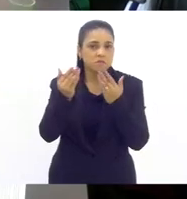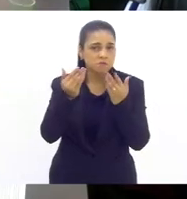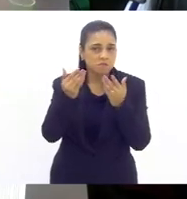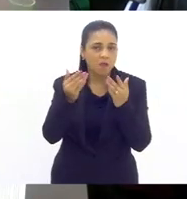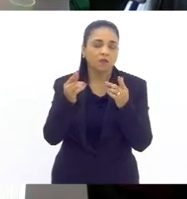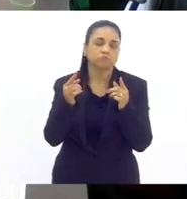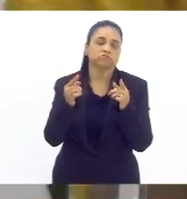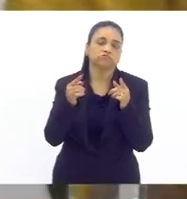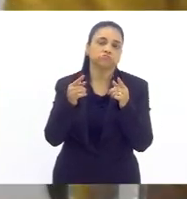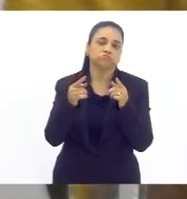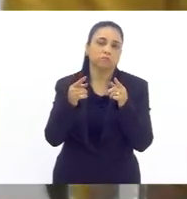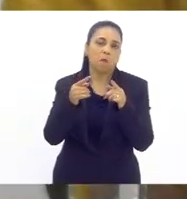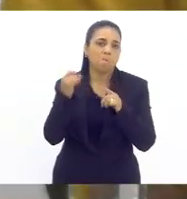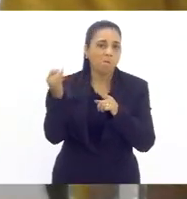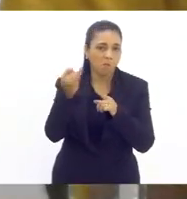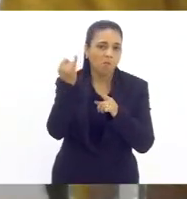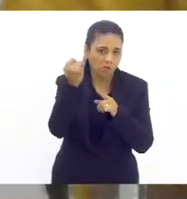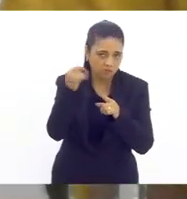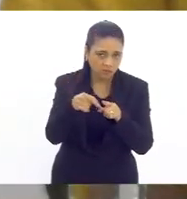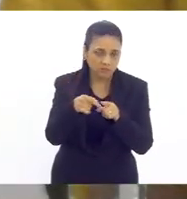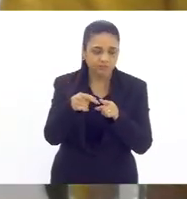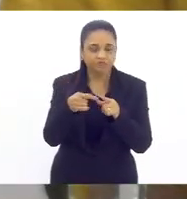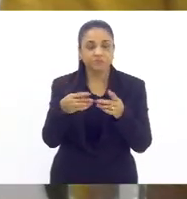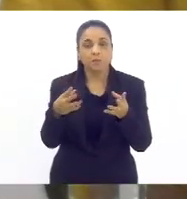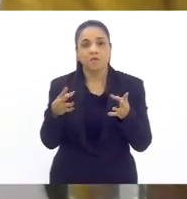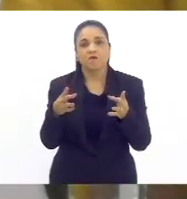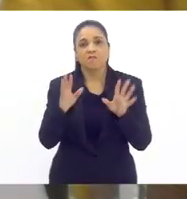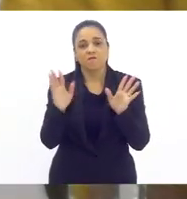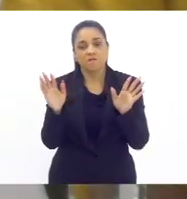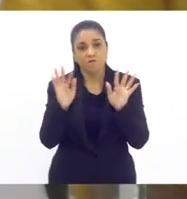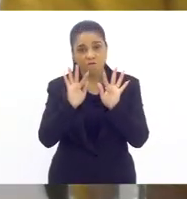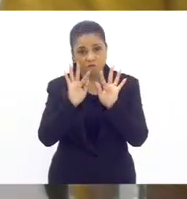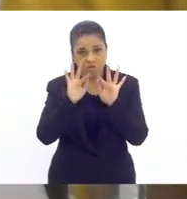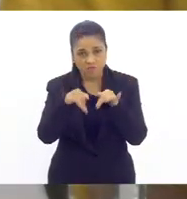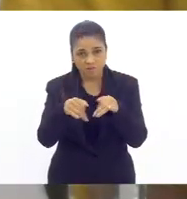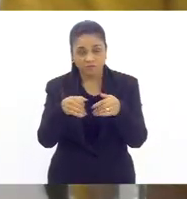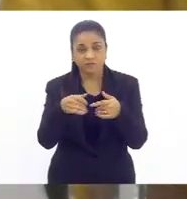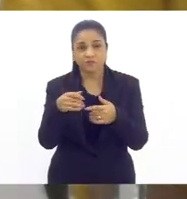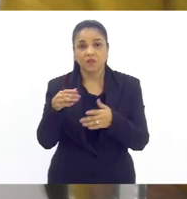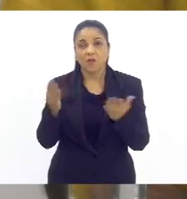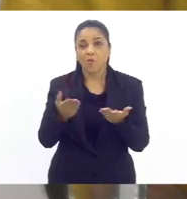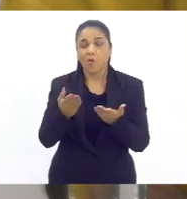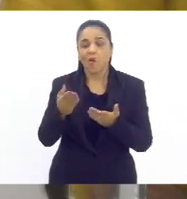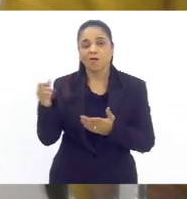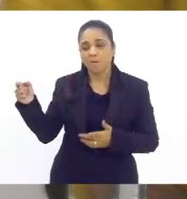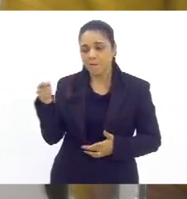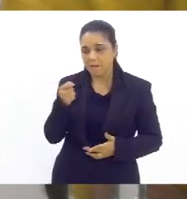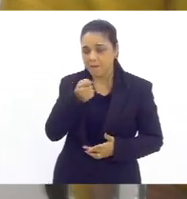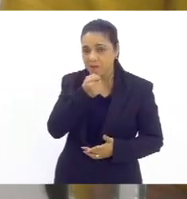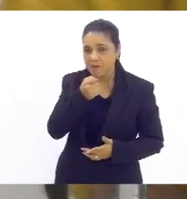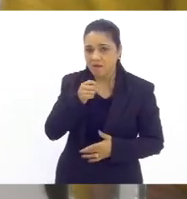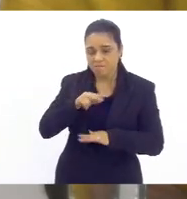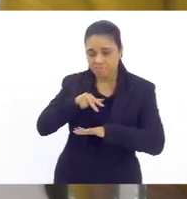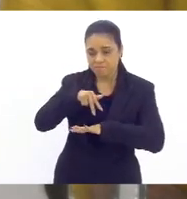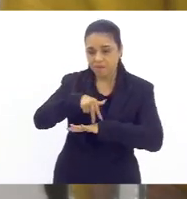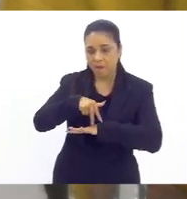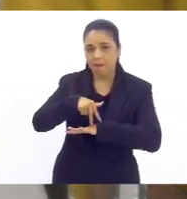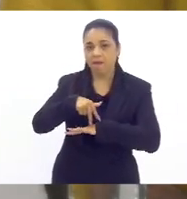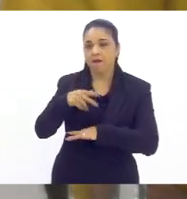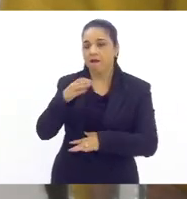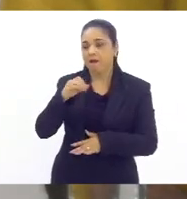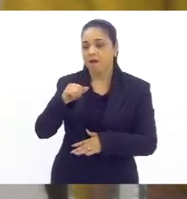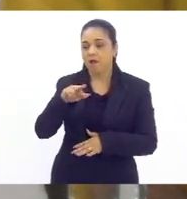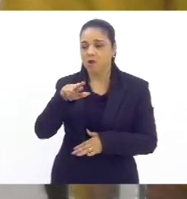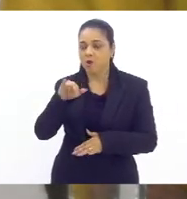ouvir também agora né temos lá no final do finalmente a Carolina Freitas da Pepe que tá aqui conosco